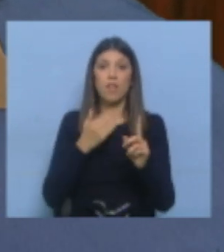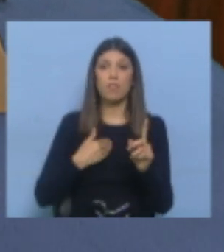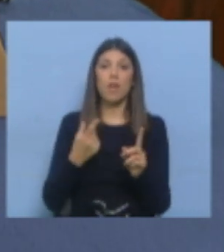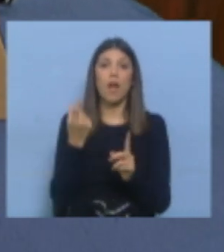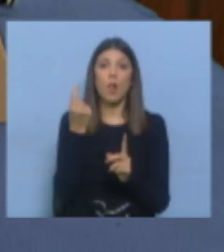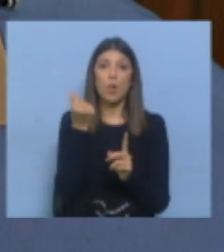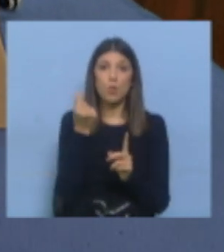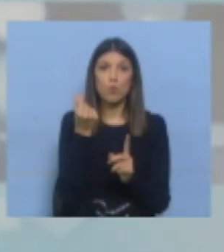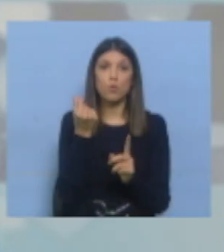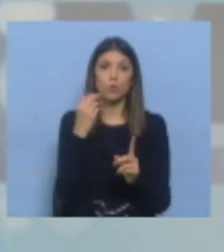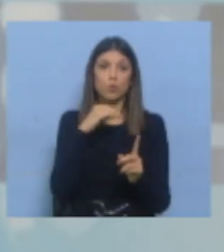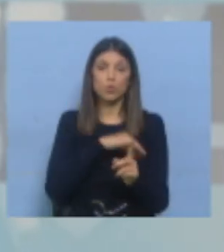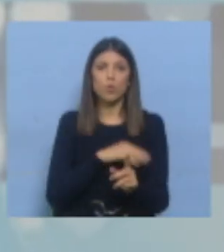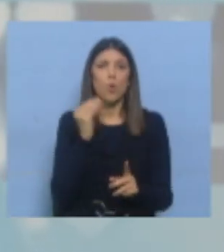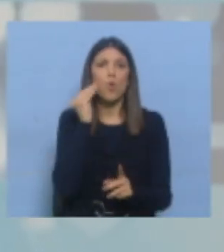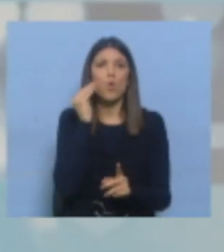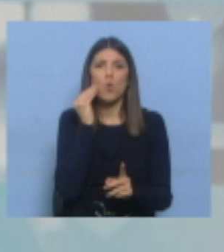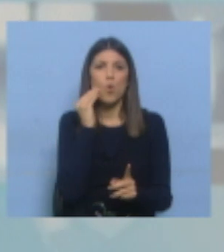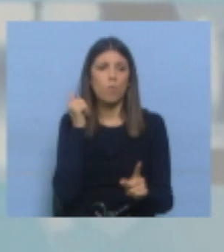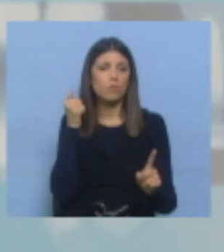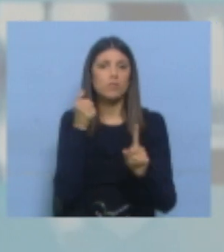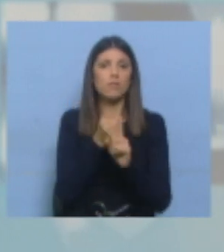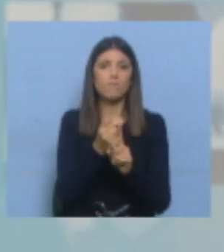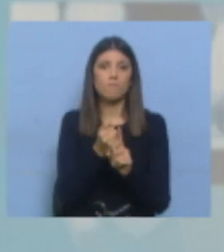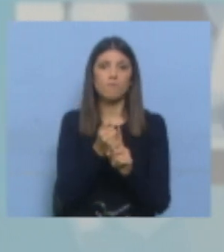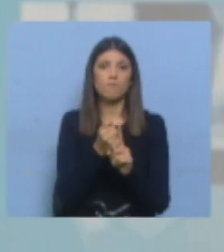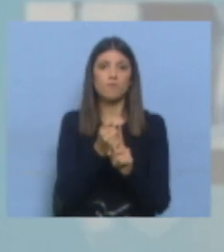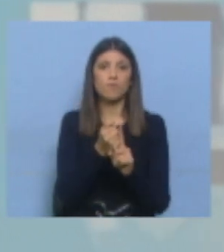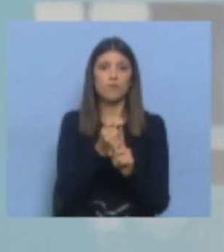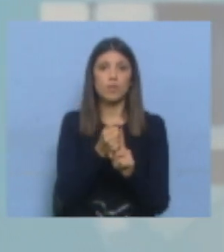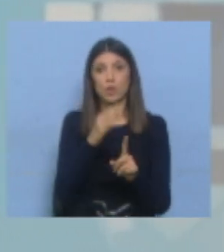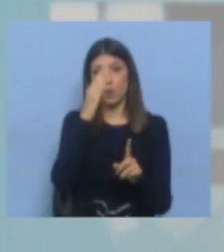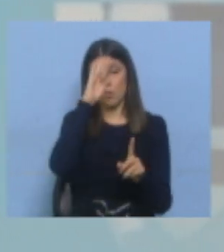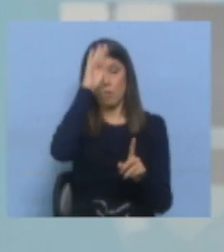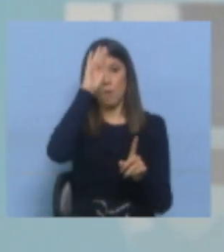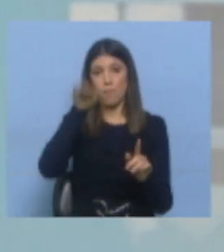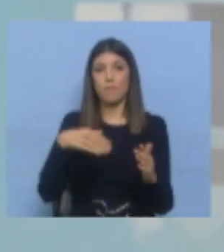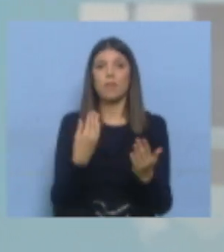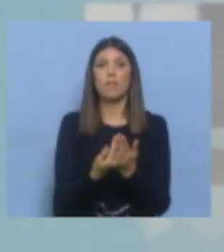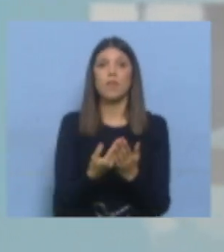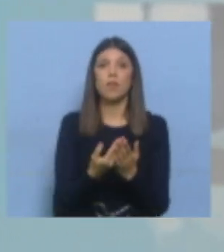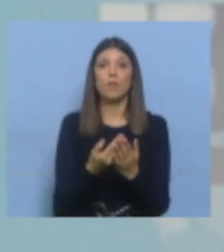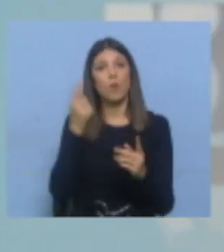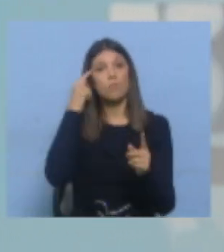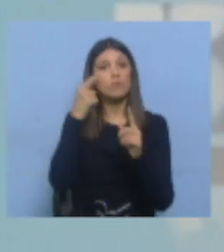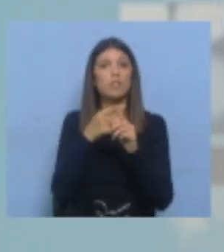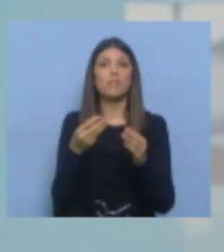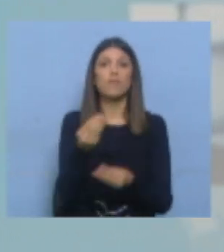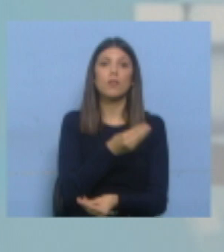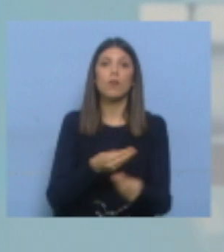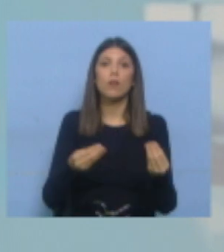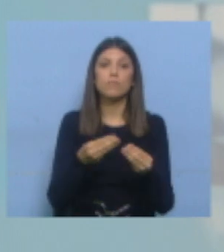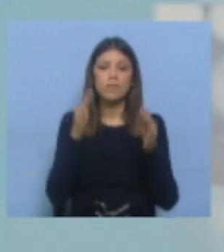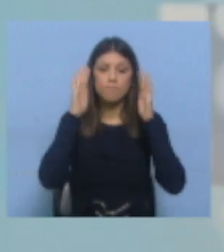querem, com este desafio que nos chega do Papa para uma economia mais focada no respeito pelos